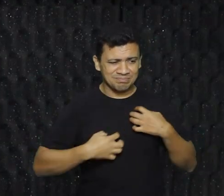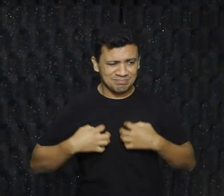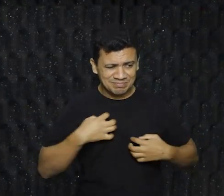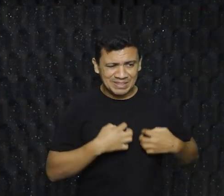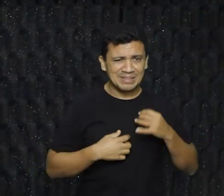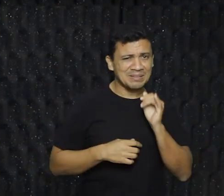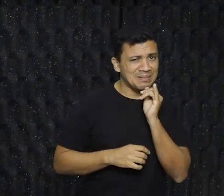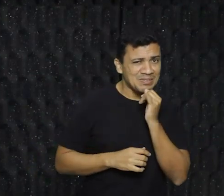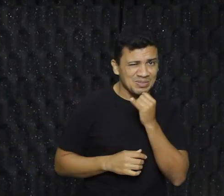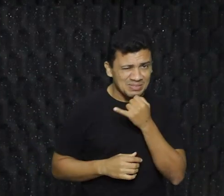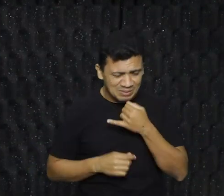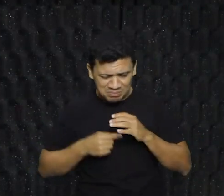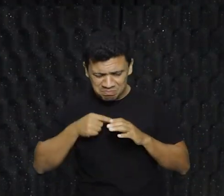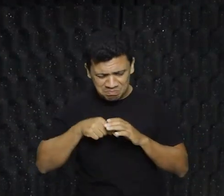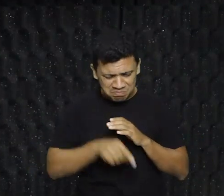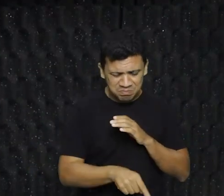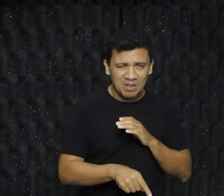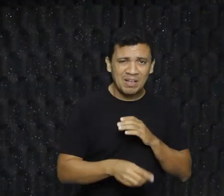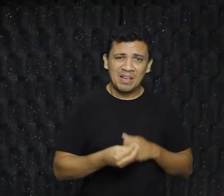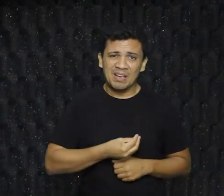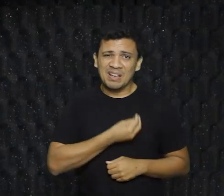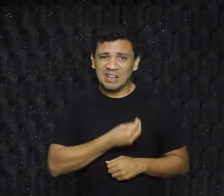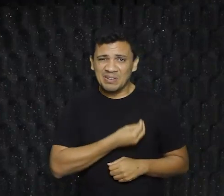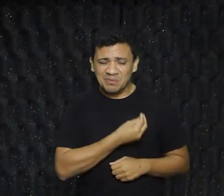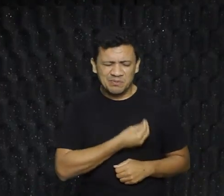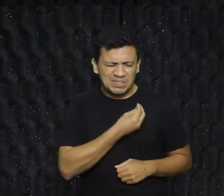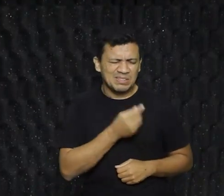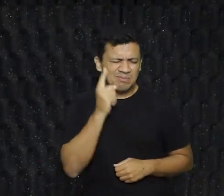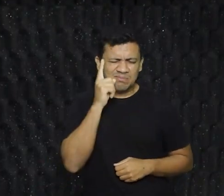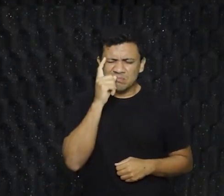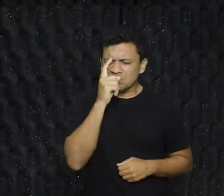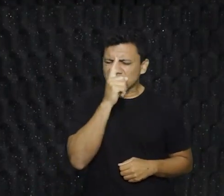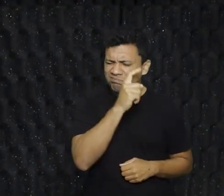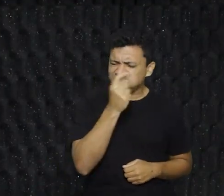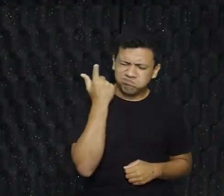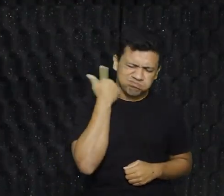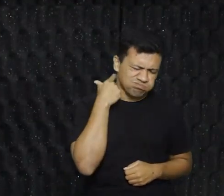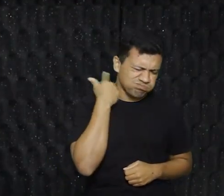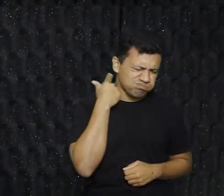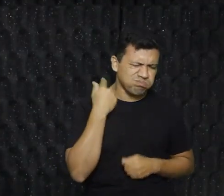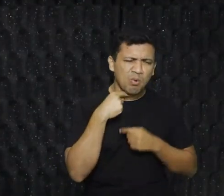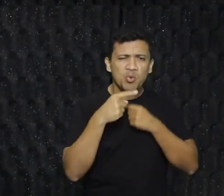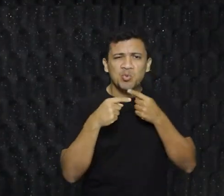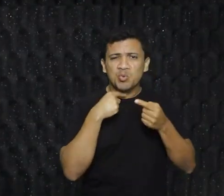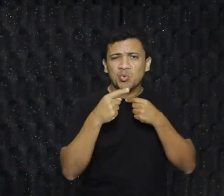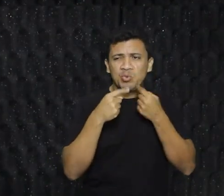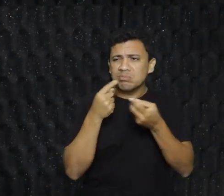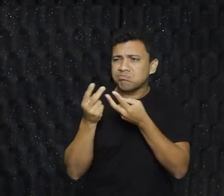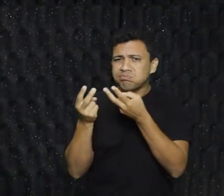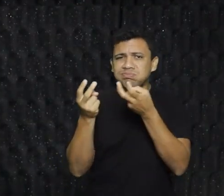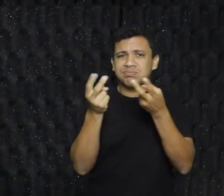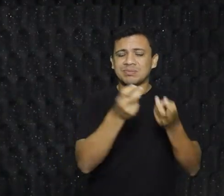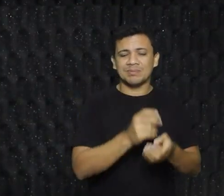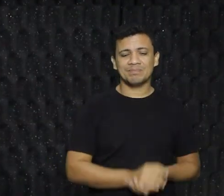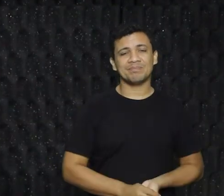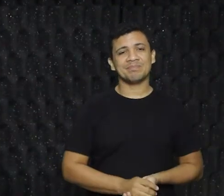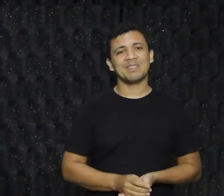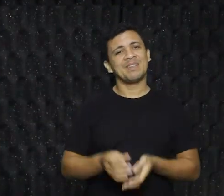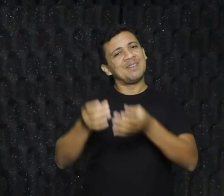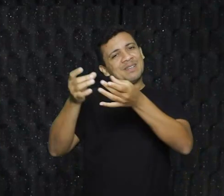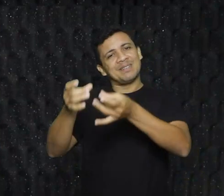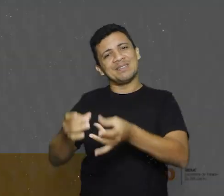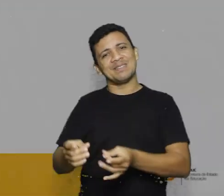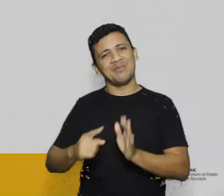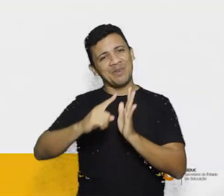depressão, tristezas? Será que a vida está tão pesada que você não consegue gerenciar tudo que vem à frente? Pronto, eu acabei de escrever o